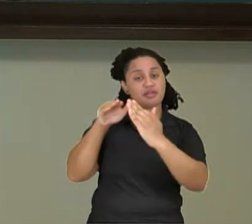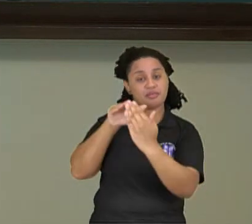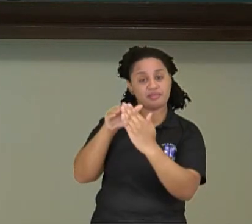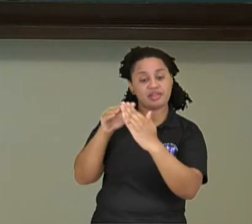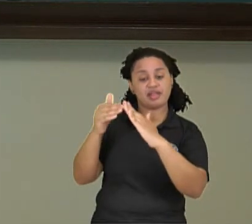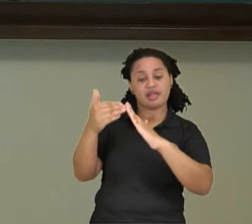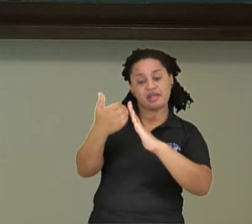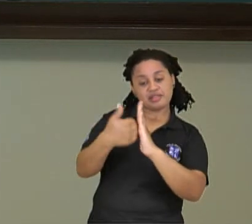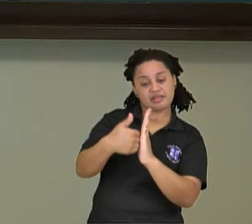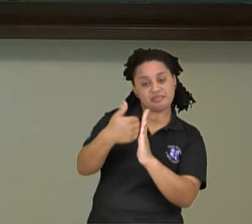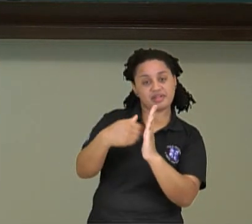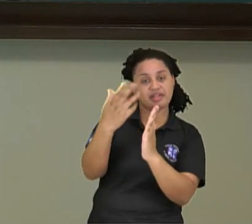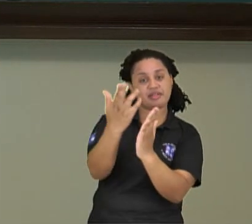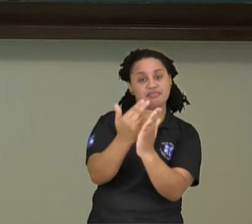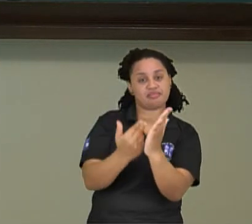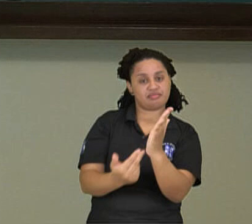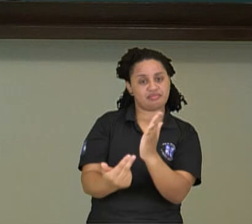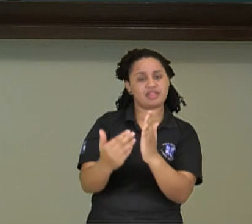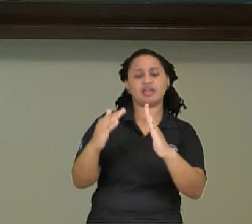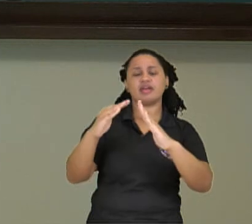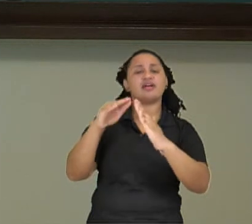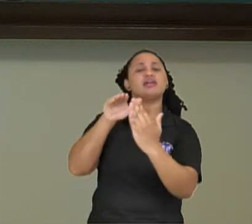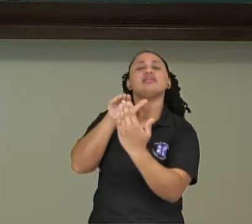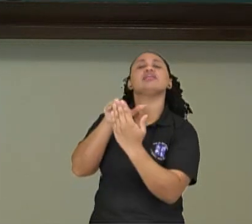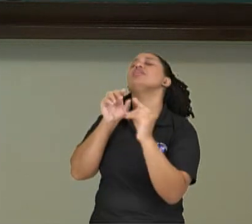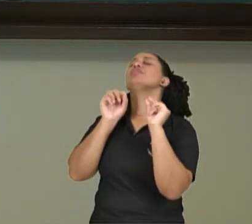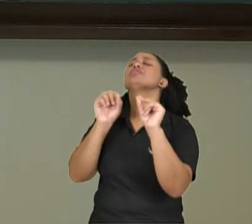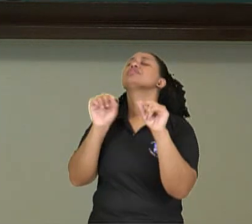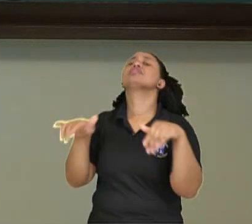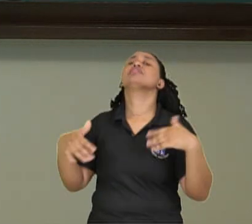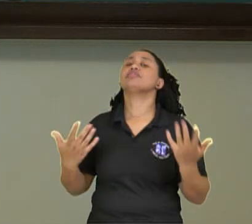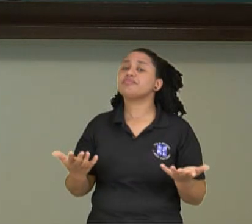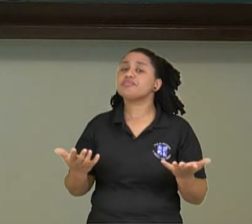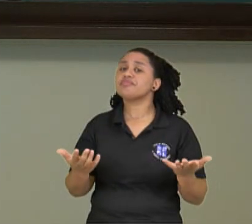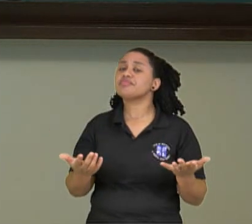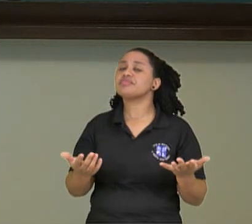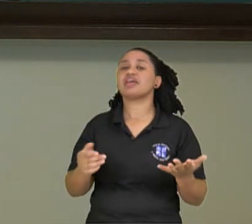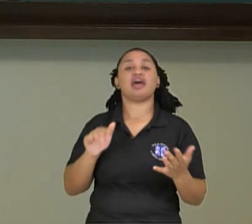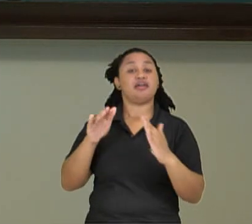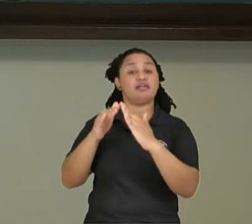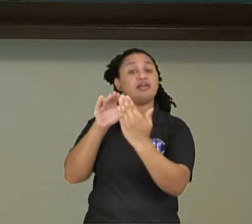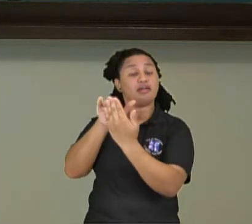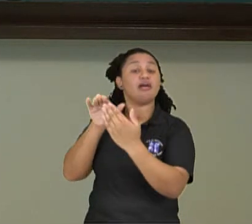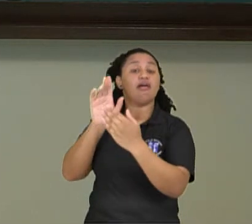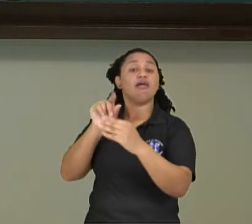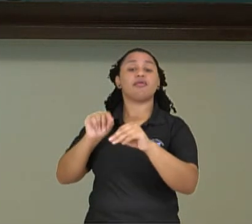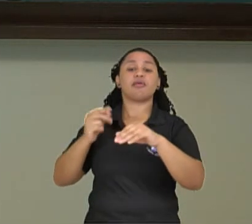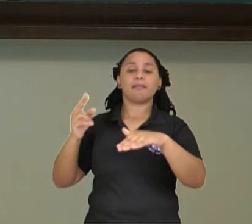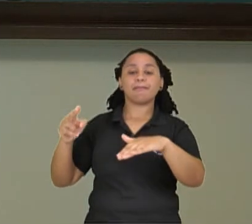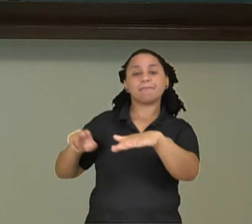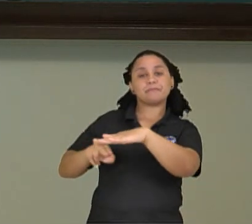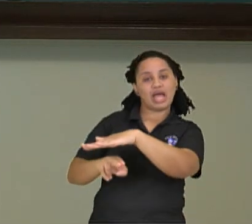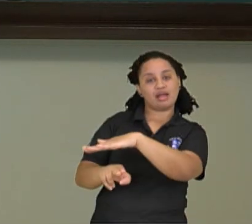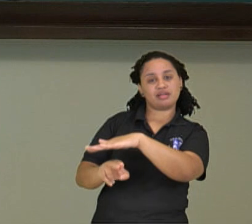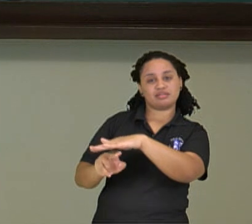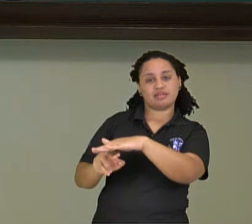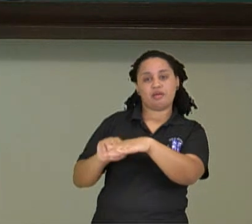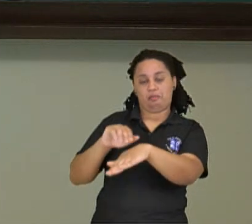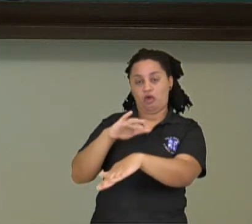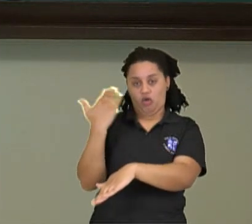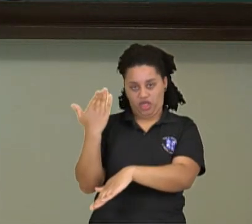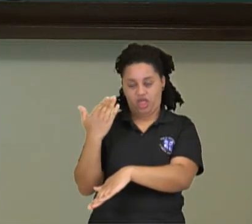está organizada pensando nisso. Então, observem aqui. A pintura na arte egípcia, ela não era livre, ela